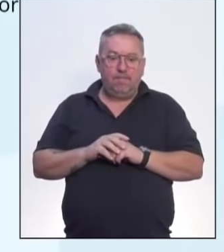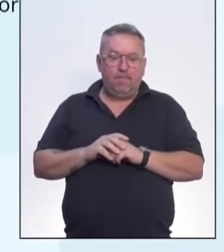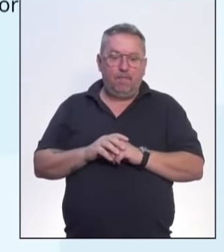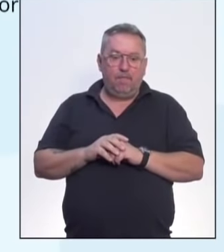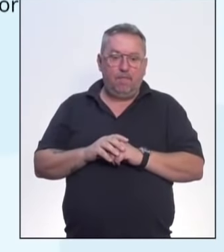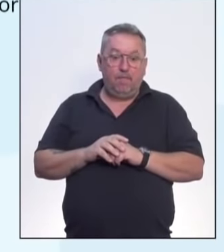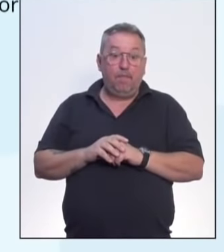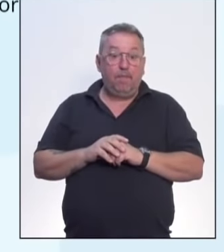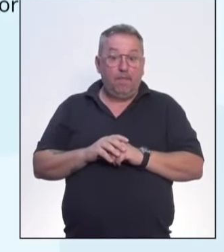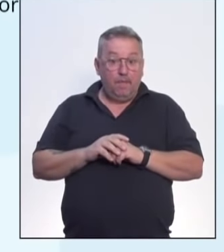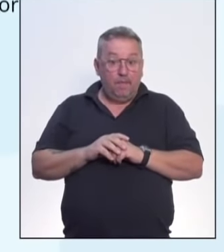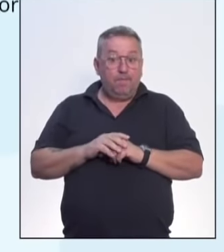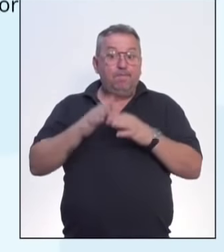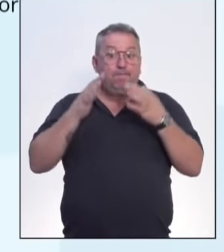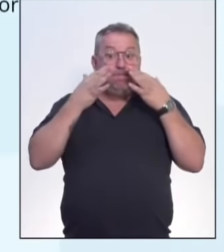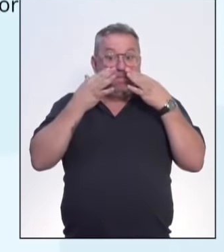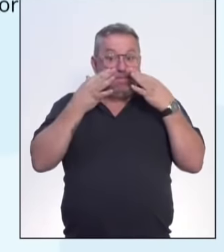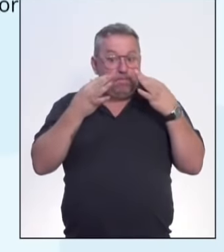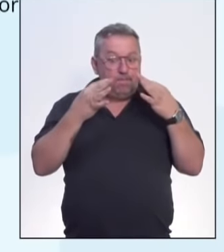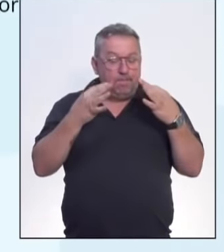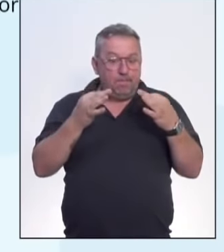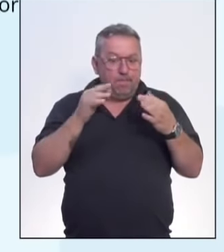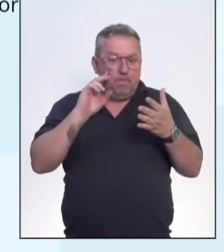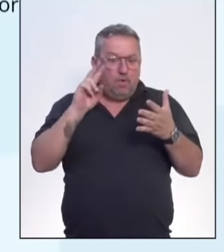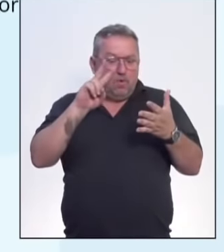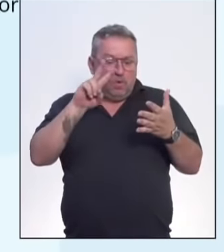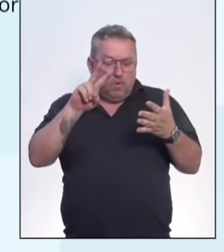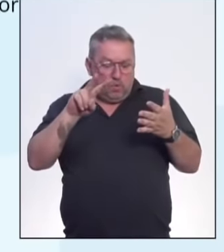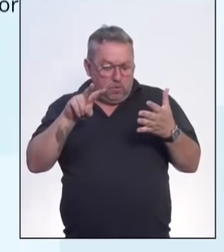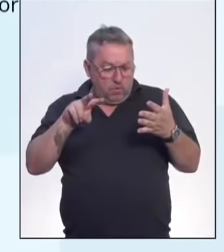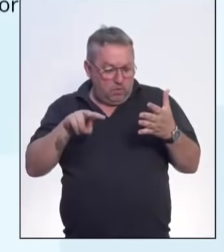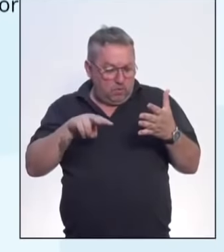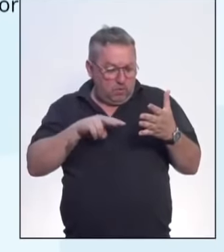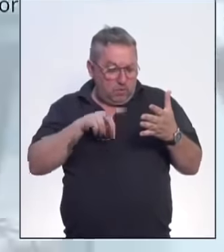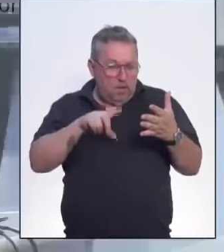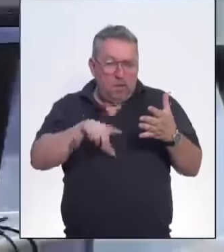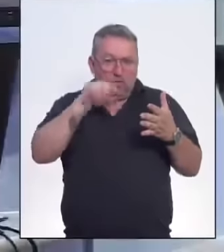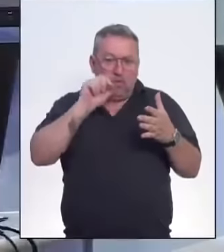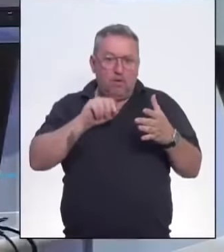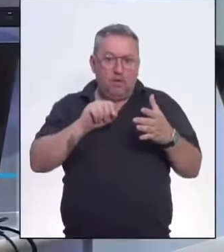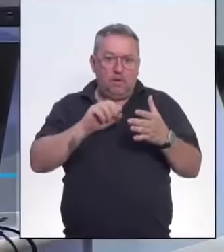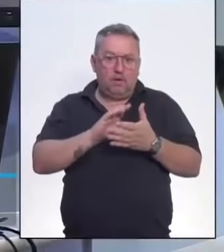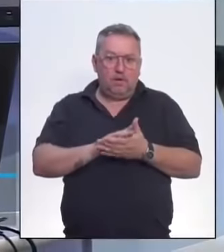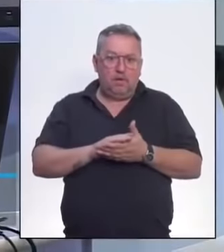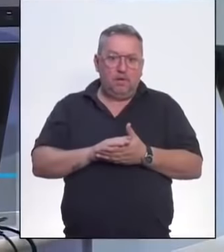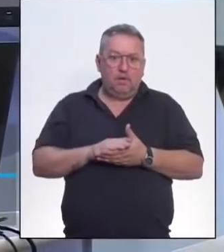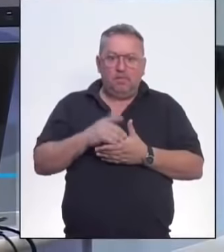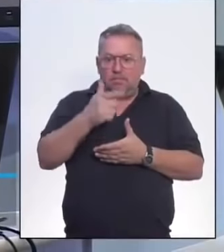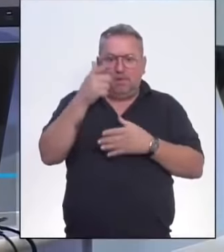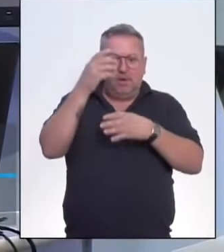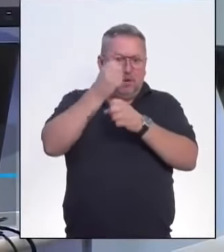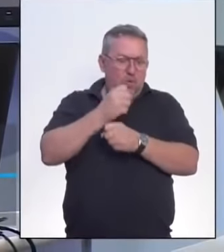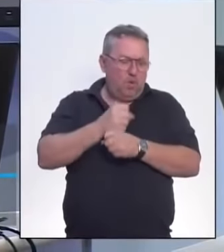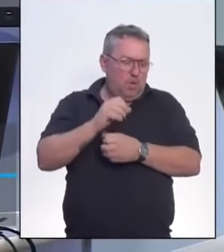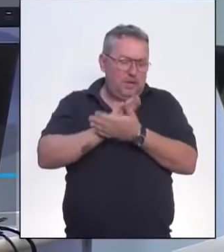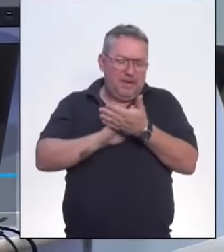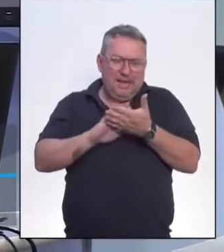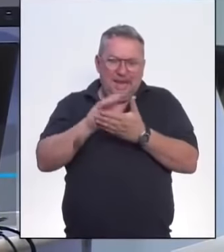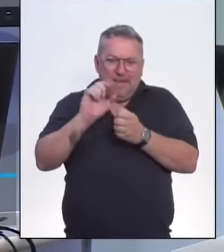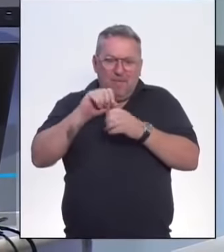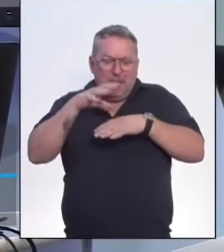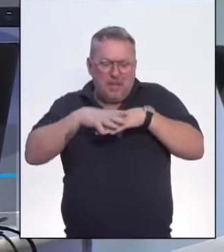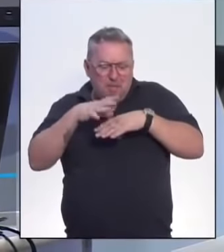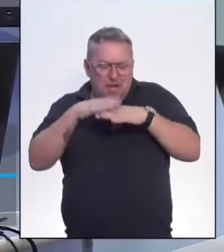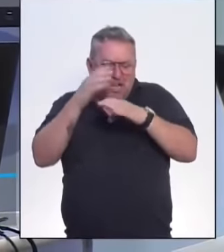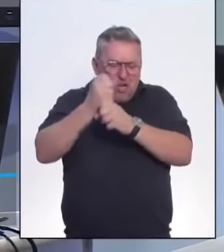pergunta. É uma observação, não é? É verdade, tá? Então a gente retorna, não tem conta, né? A gente costuma criar essa coisa,